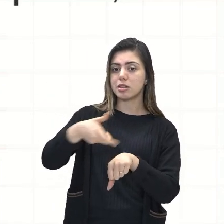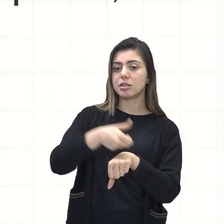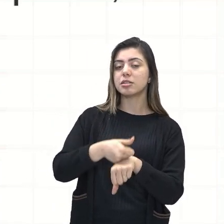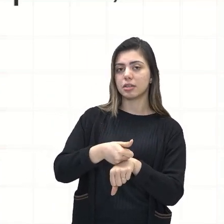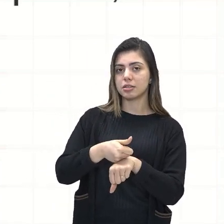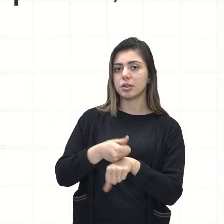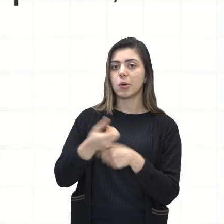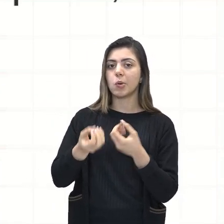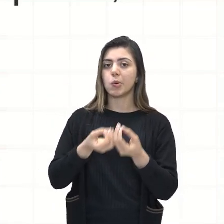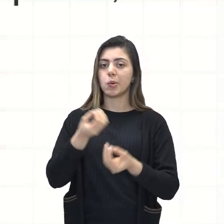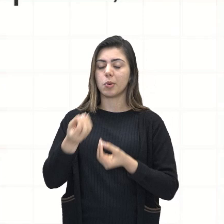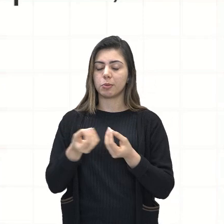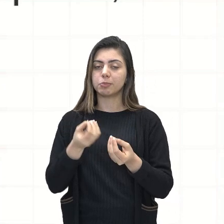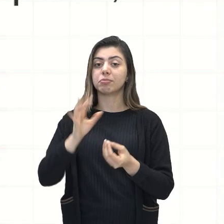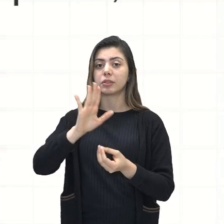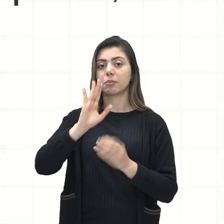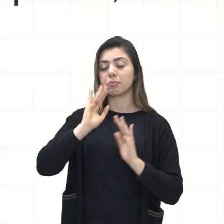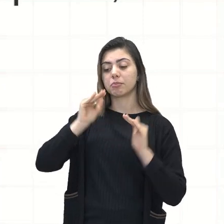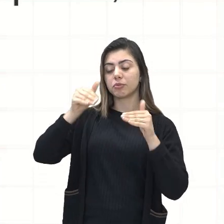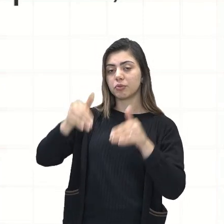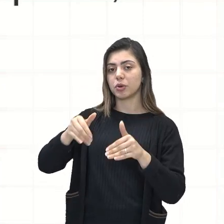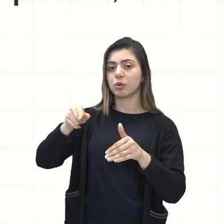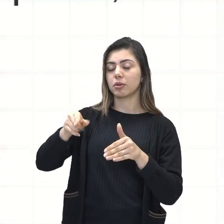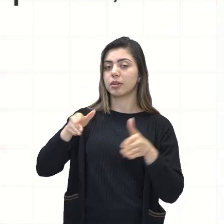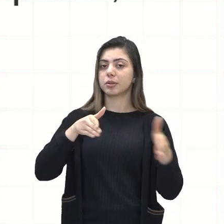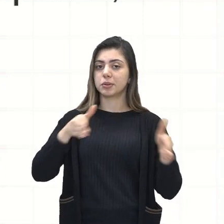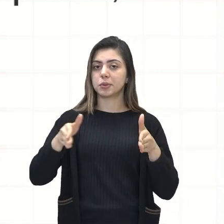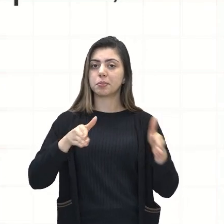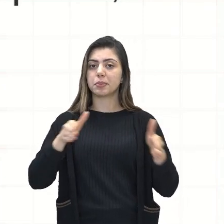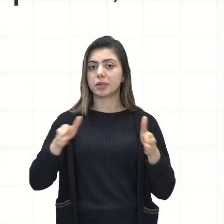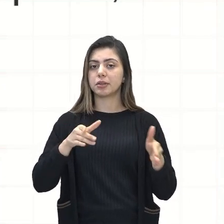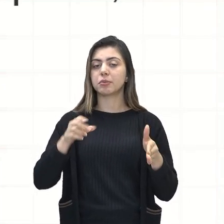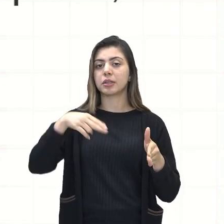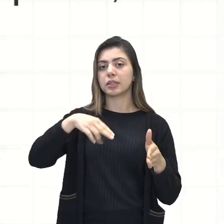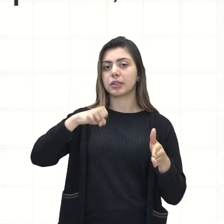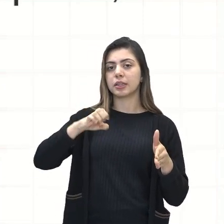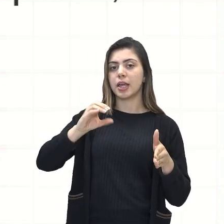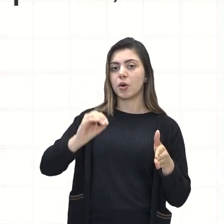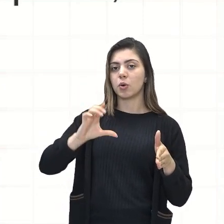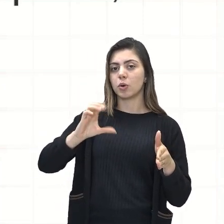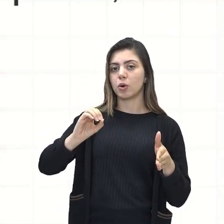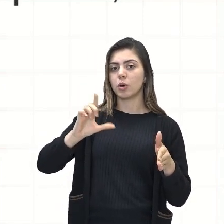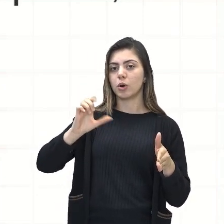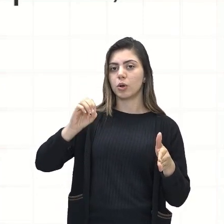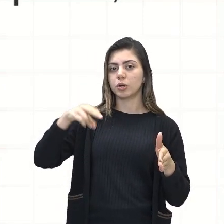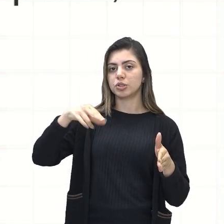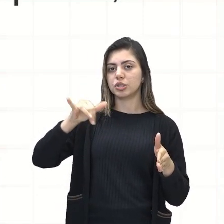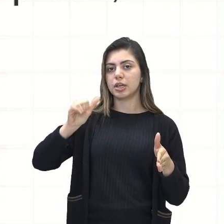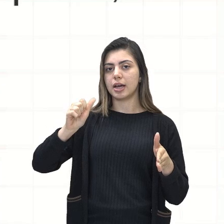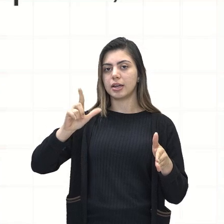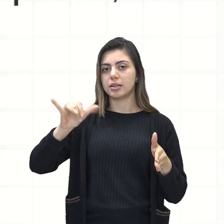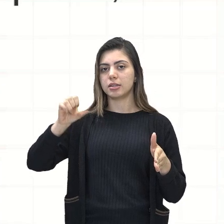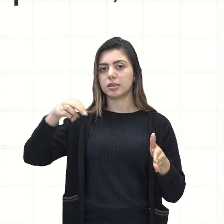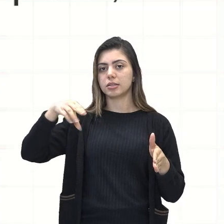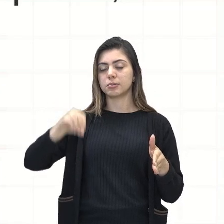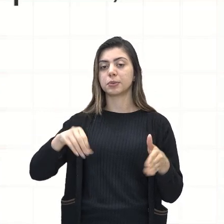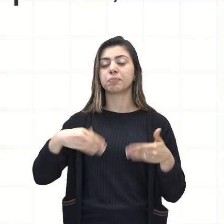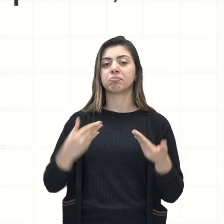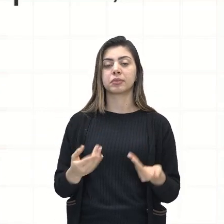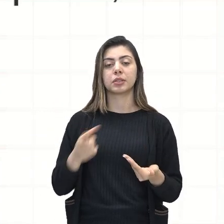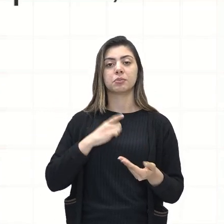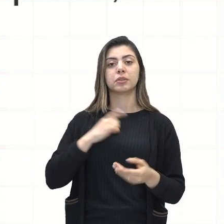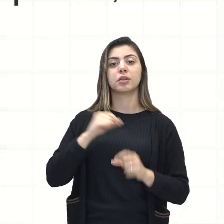continente africano, em especial durante essa fase denominada de neocolonialismo, eles colocaram dentro de um